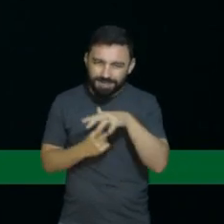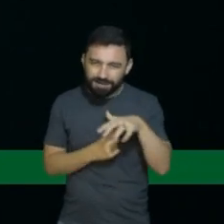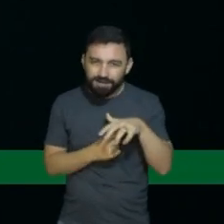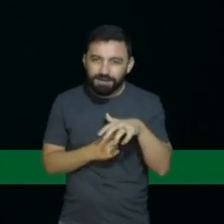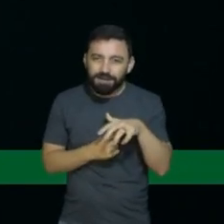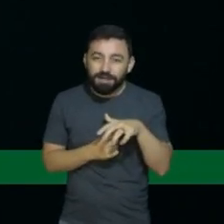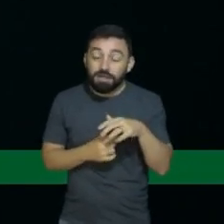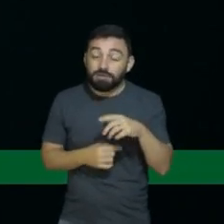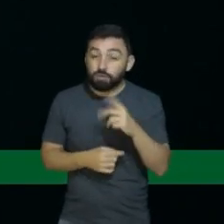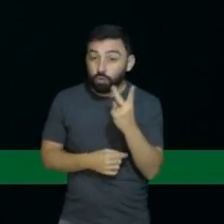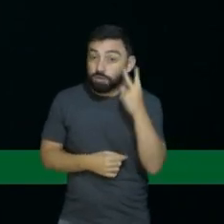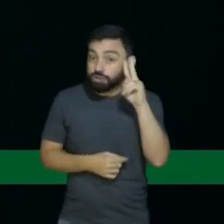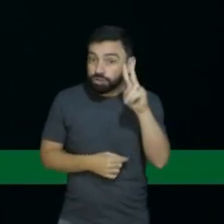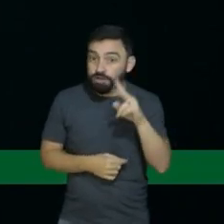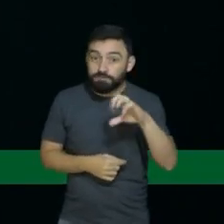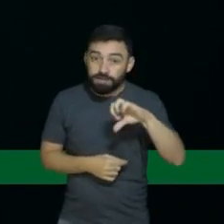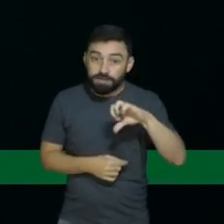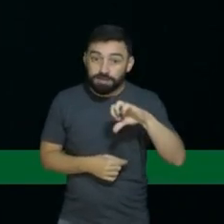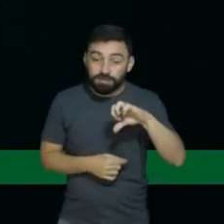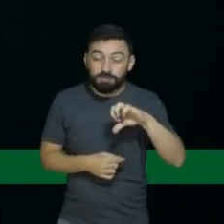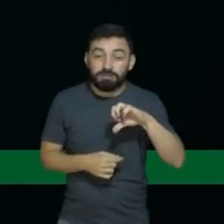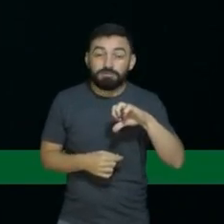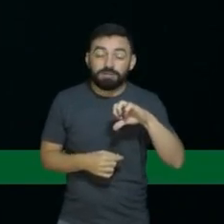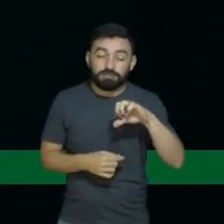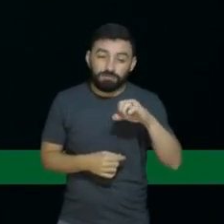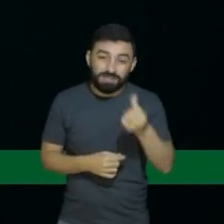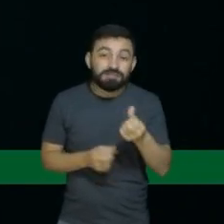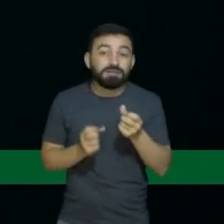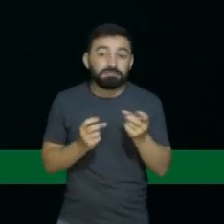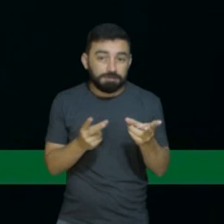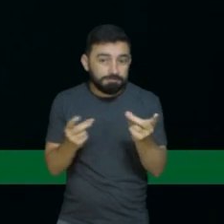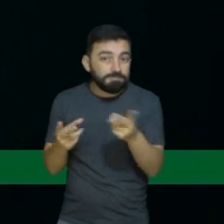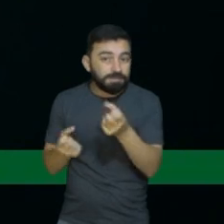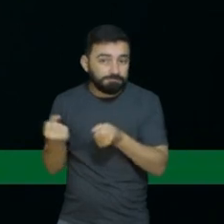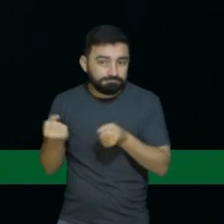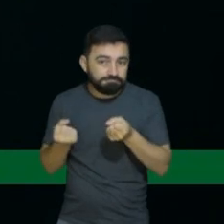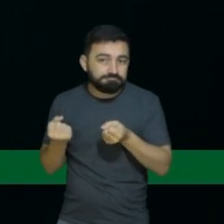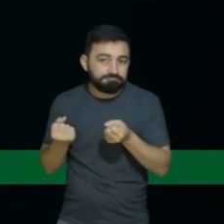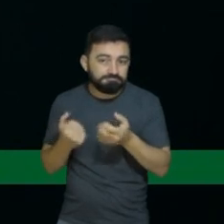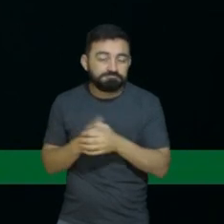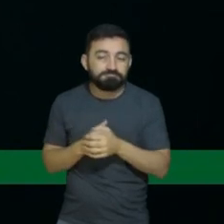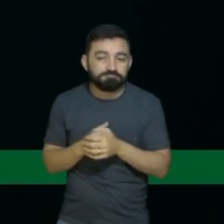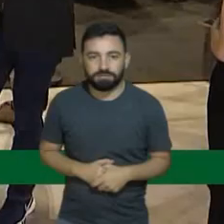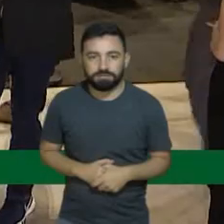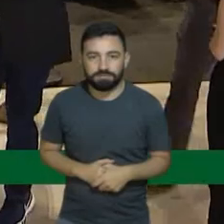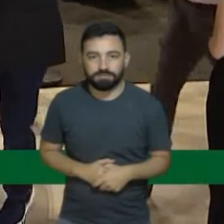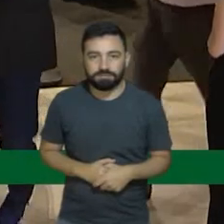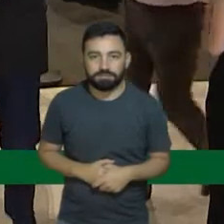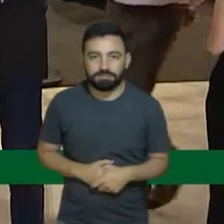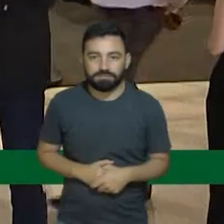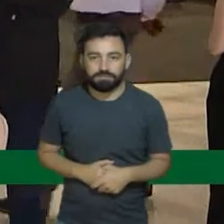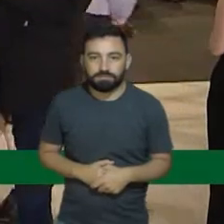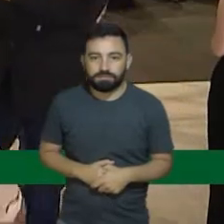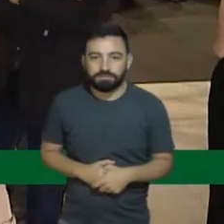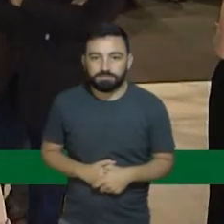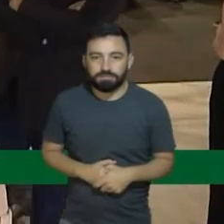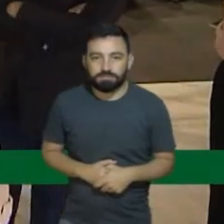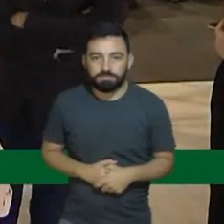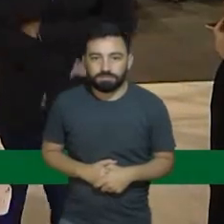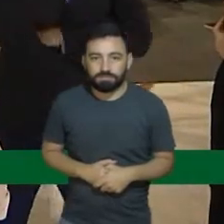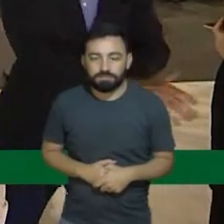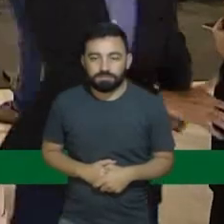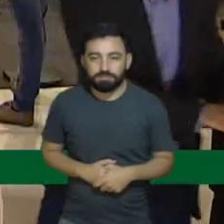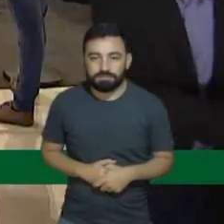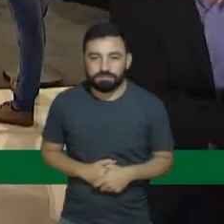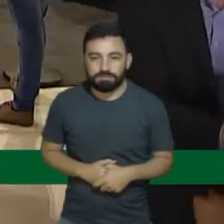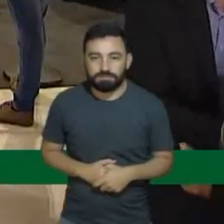nós vendemos 96 automóveis. Esse Mega Feirão aconteceu este ano em março. Nós fizemos também ano passado uma palestra